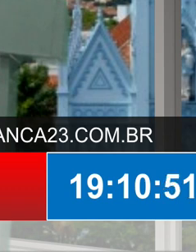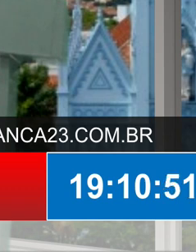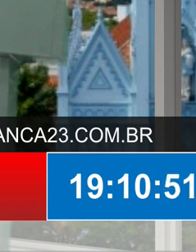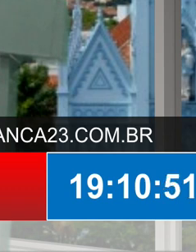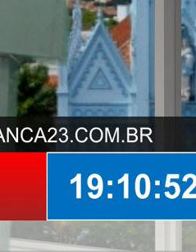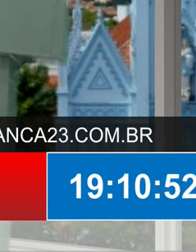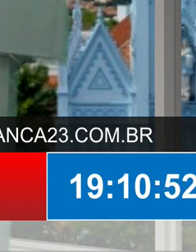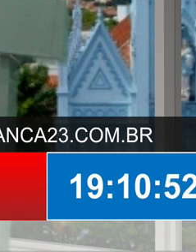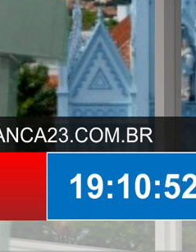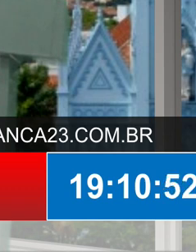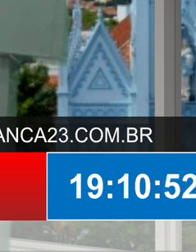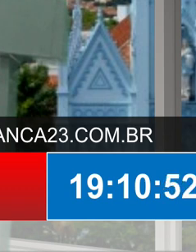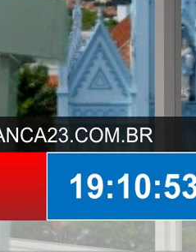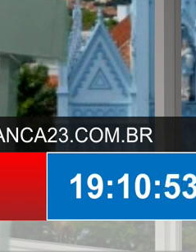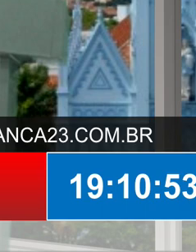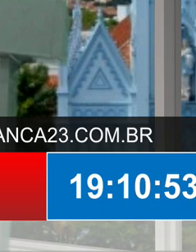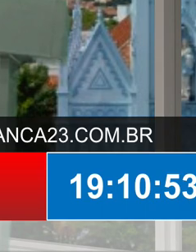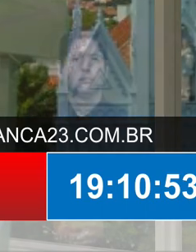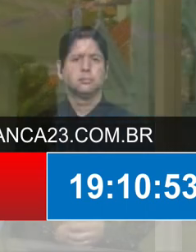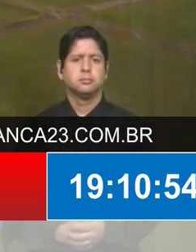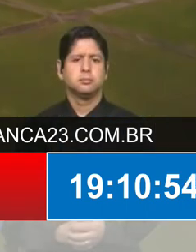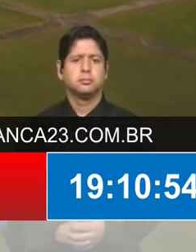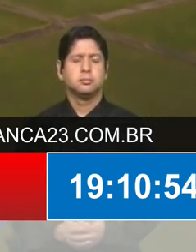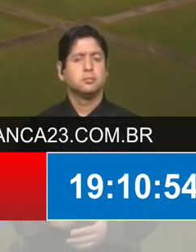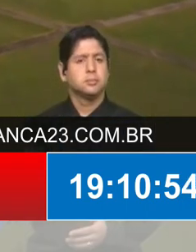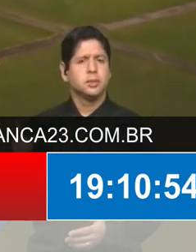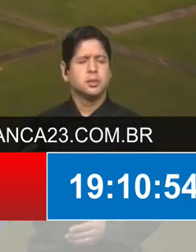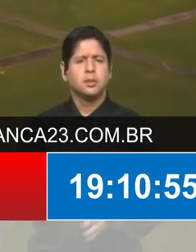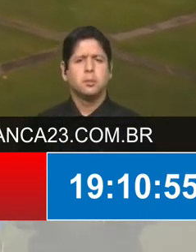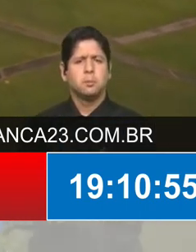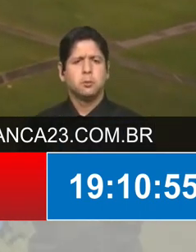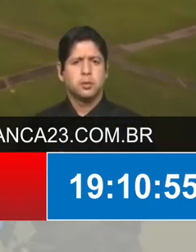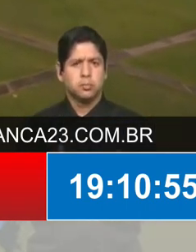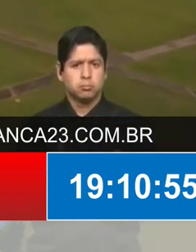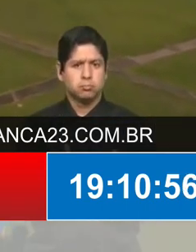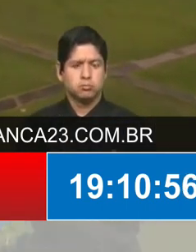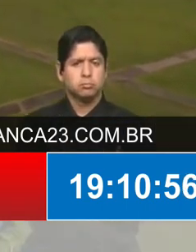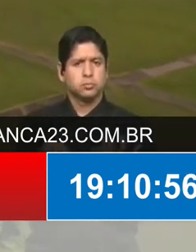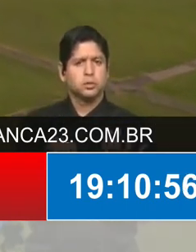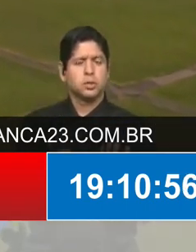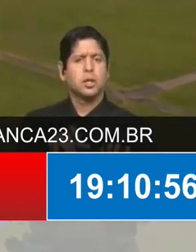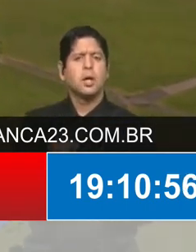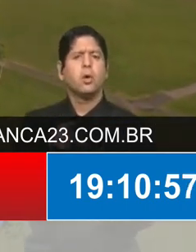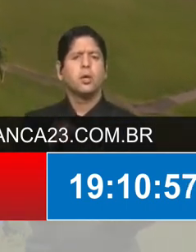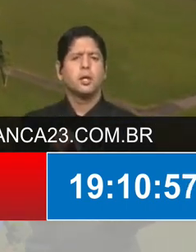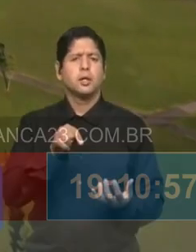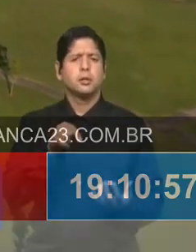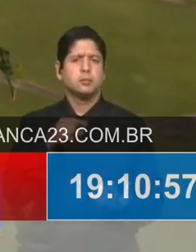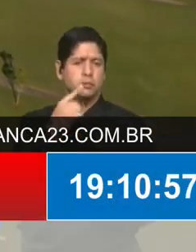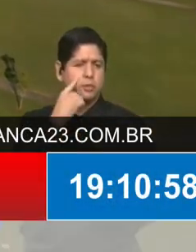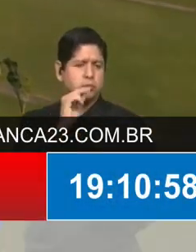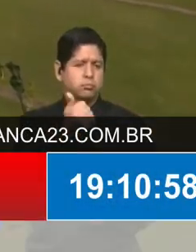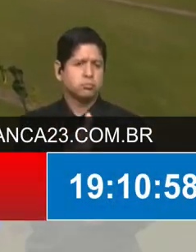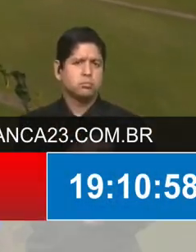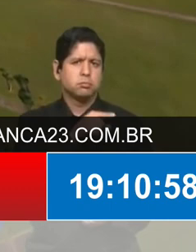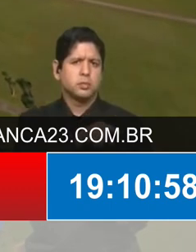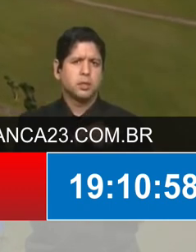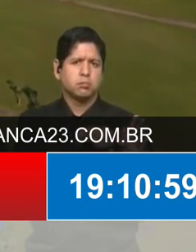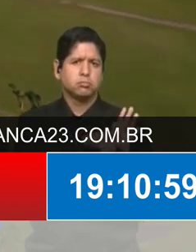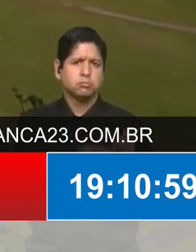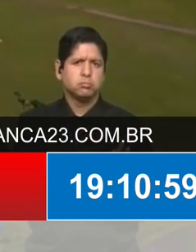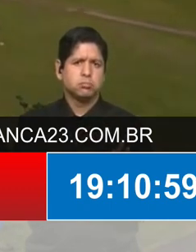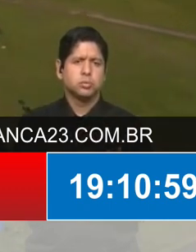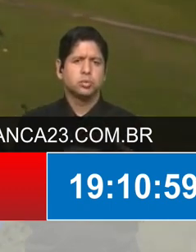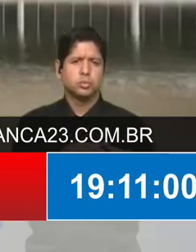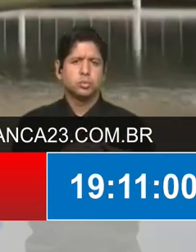a reportagem para você acompanhar. Vamos ver. O primeiro passo no Congresso é analisarem a proposta na Comissão Mista de Orçamento.